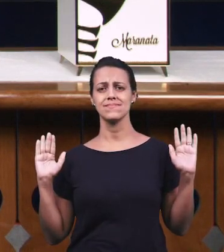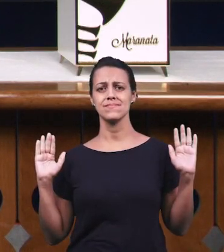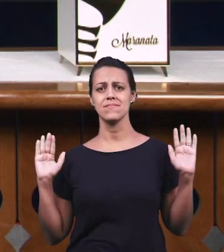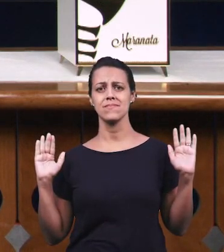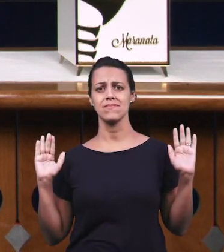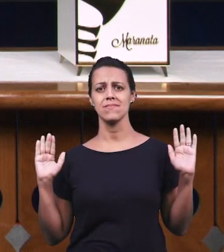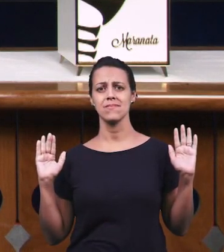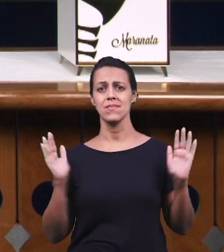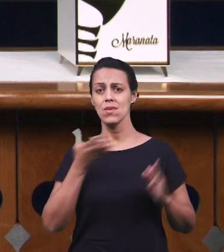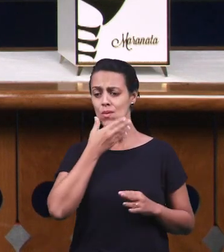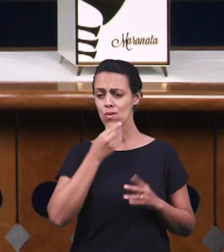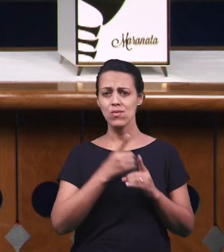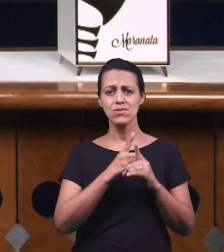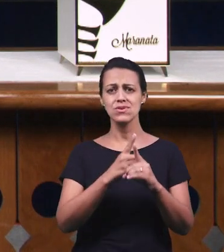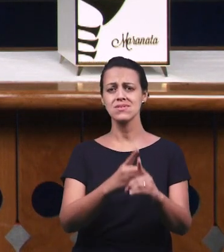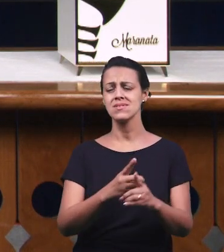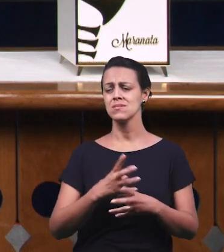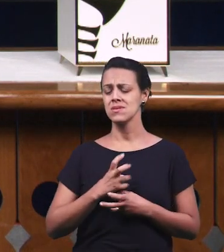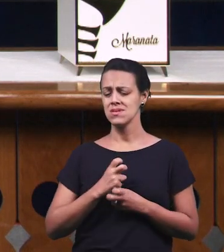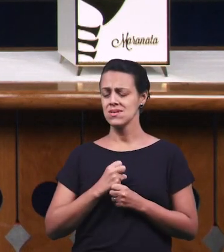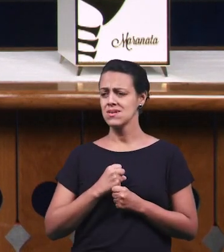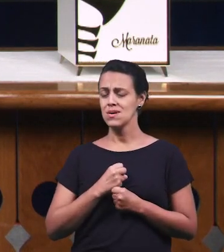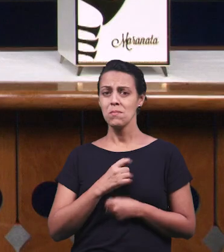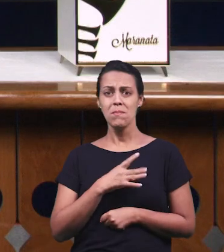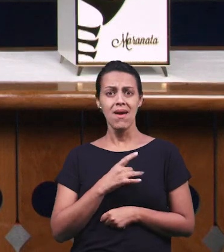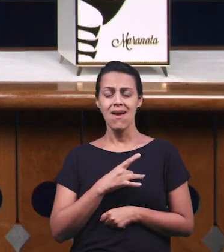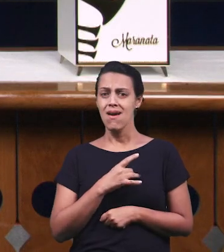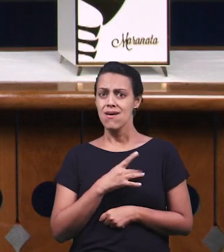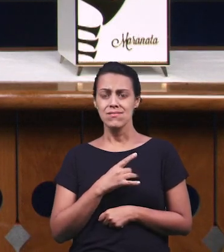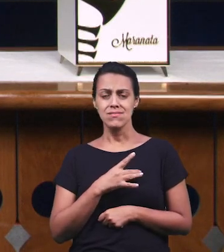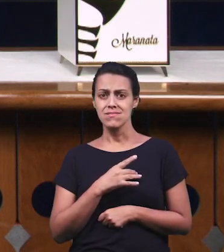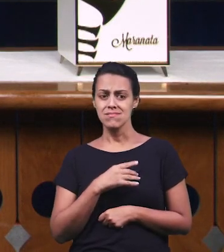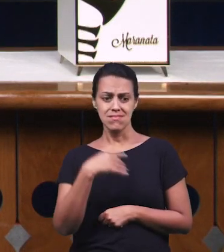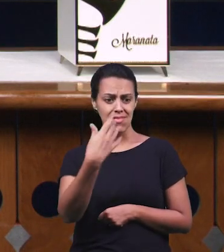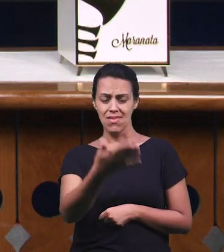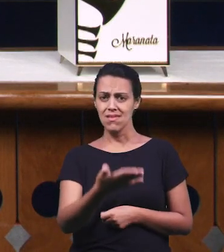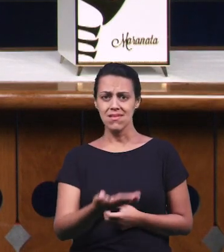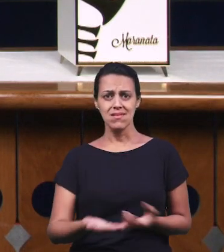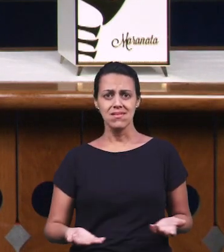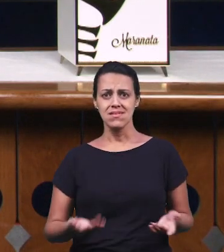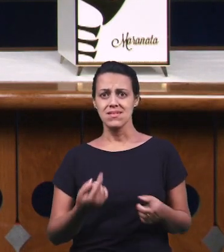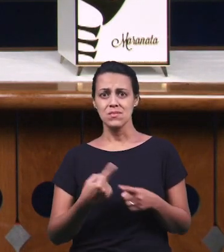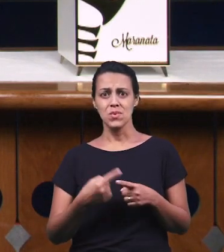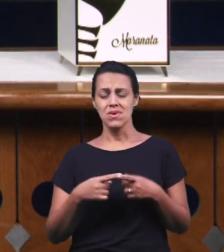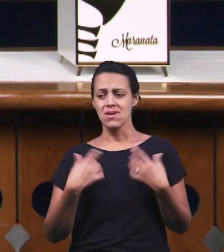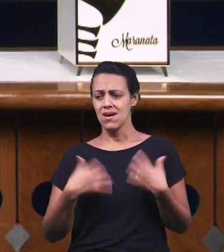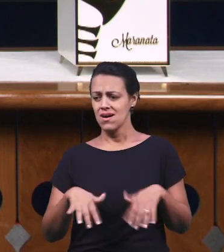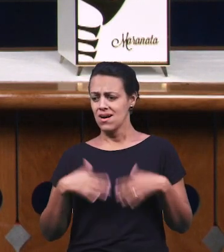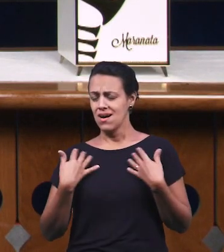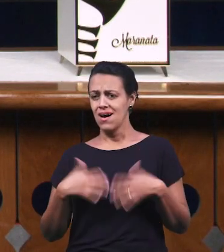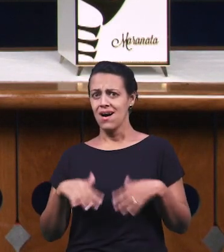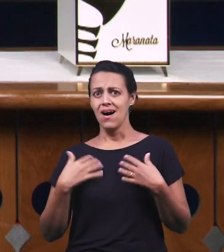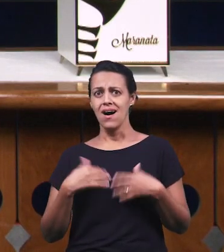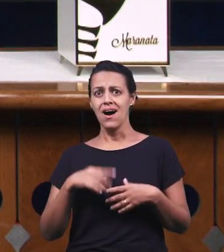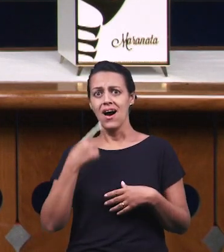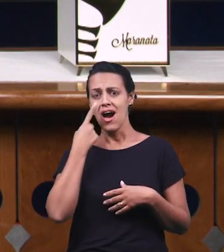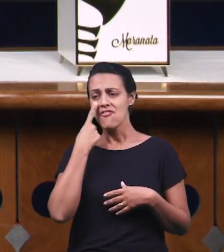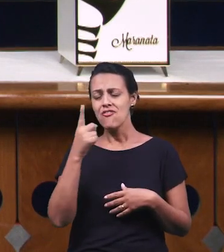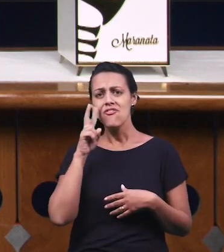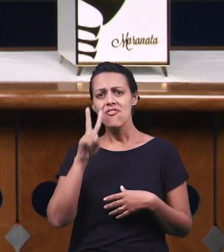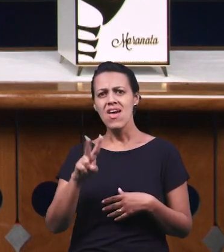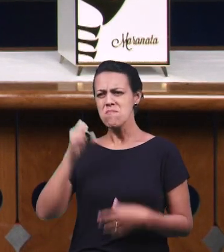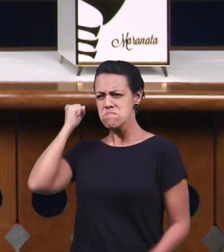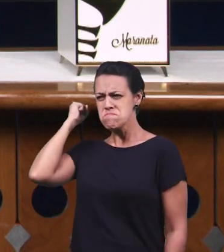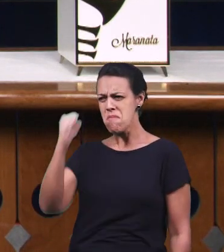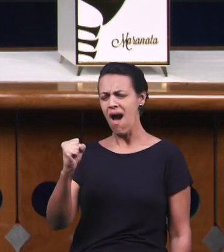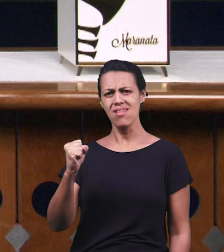os discípulos, tomados por medo, porque estavam atemorizados em ver o Salvador na